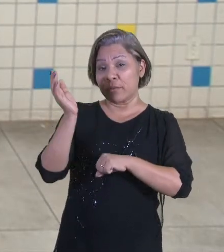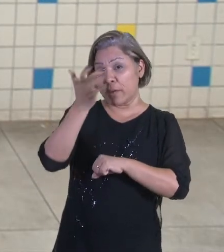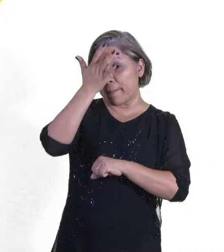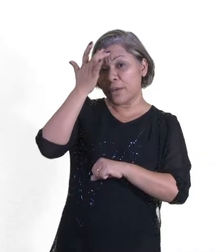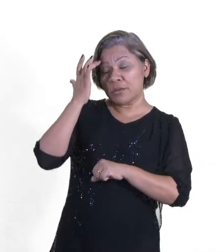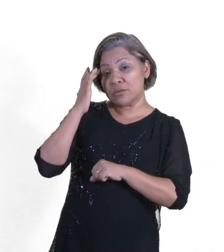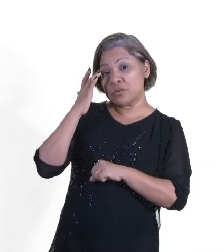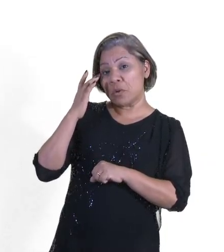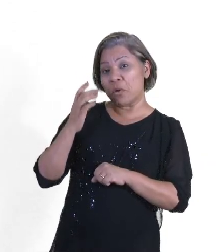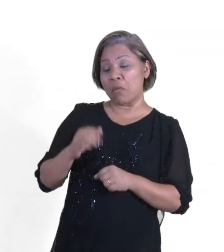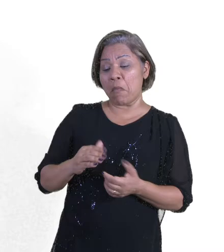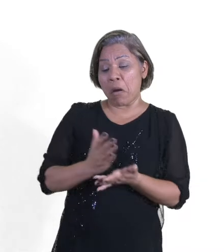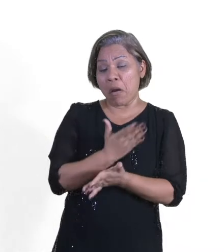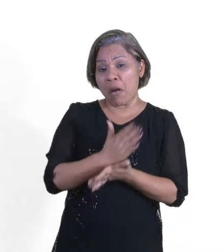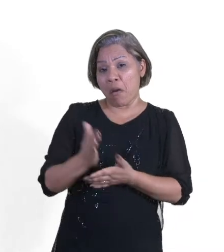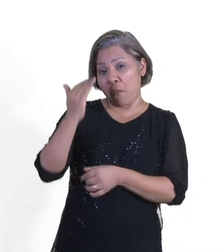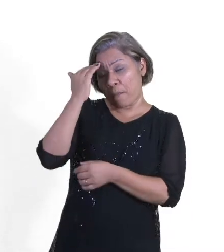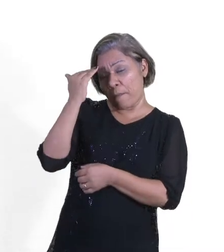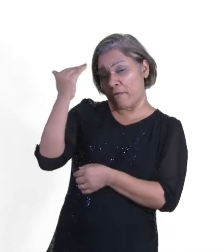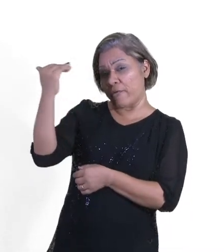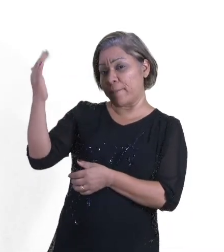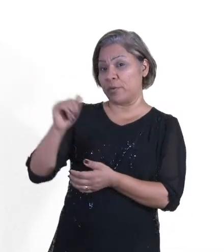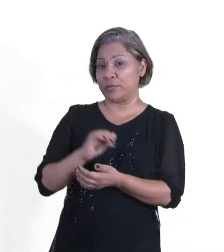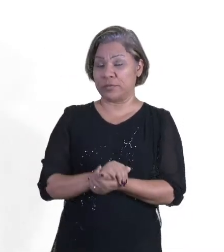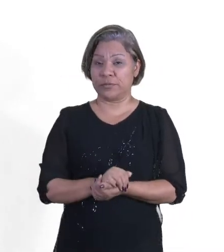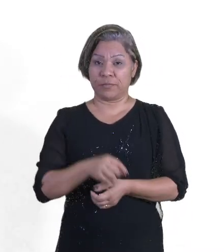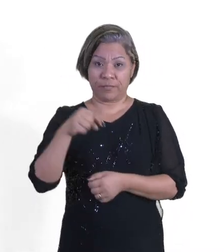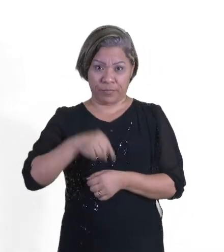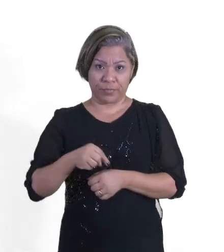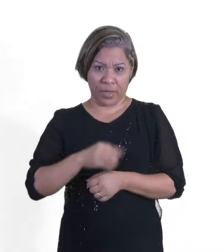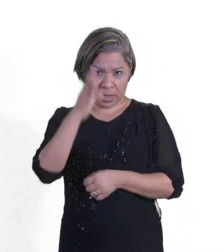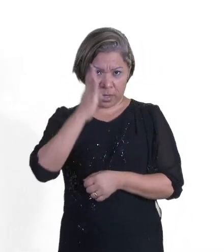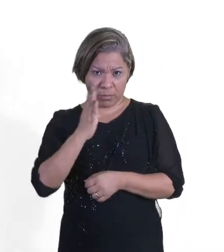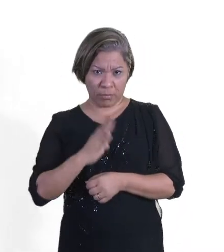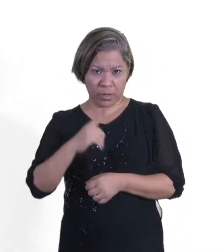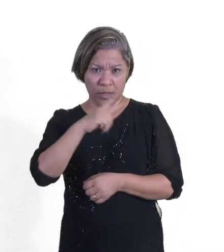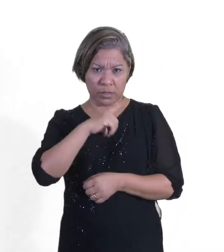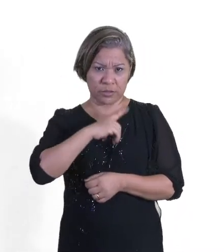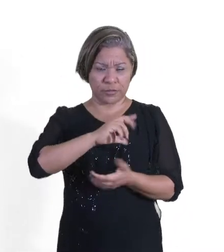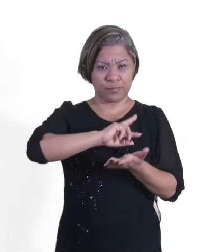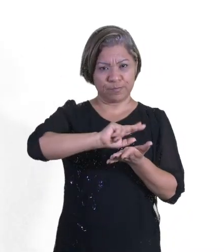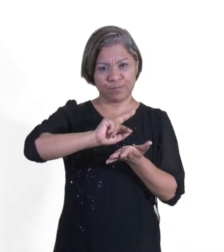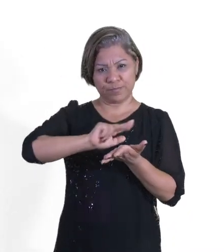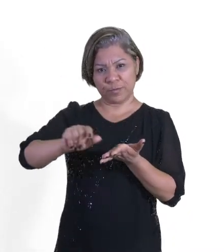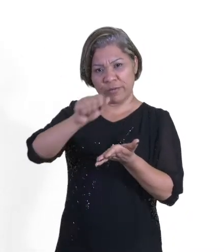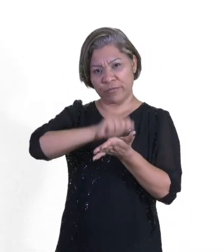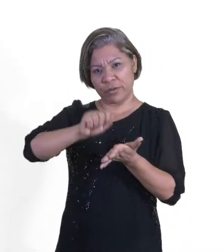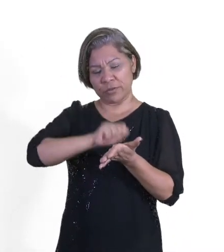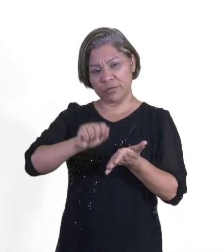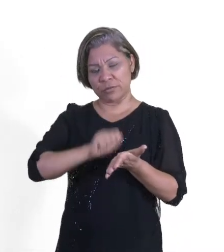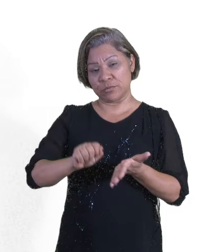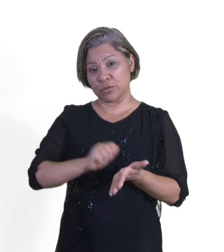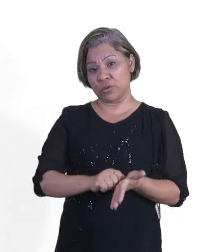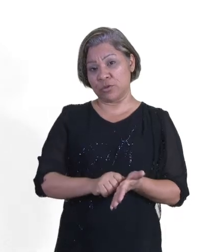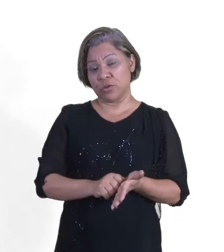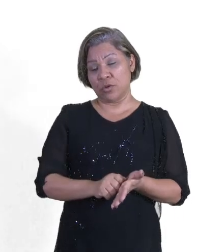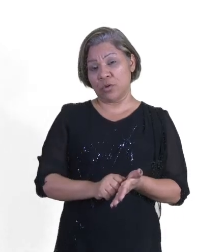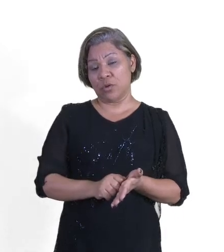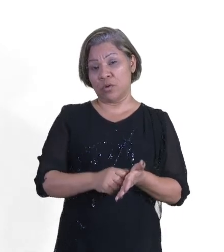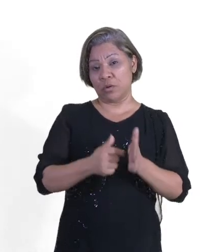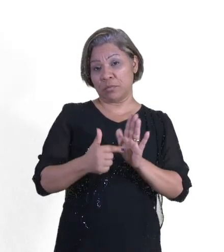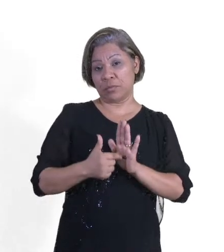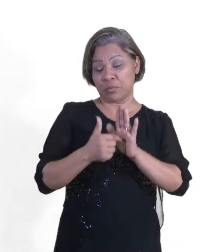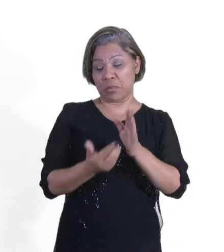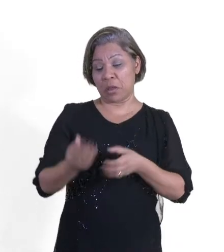Vamos conhecer alguns? No Brasil, existem vários escritores que se destacam dentre esse estilo